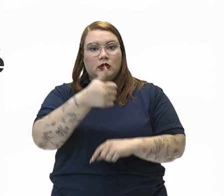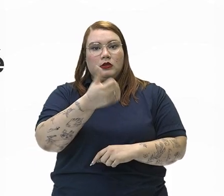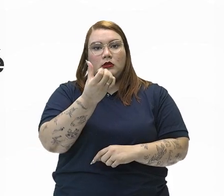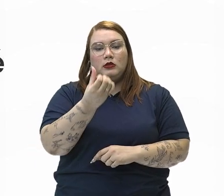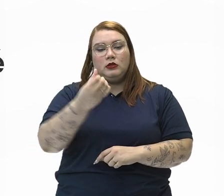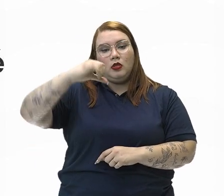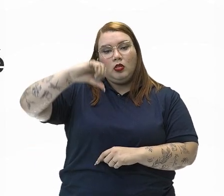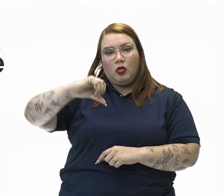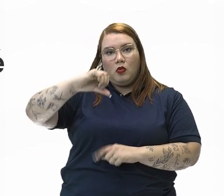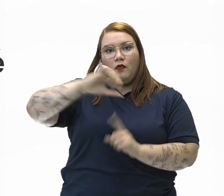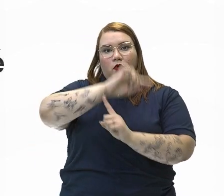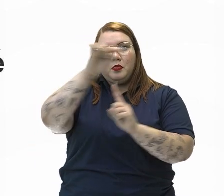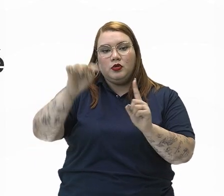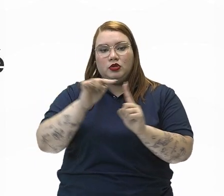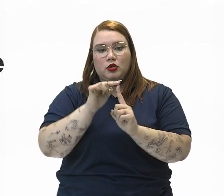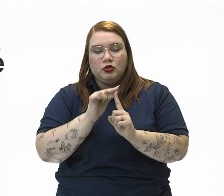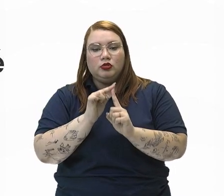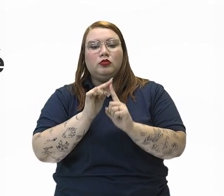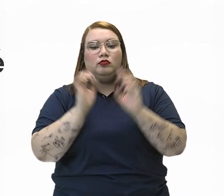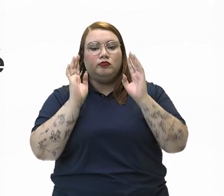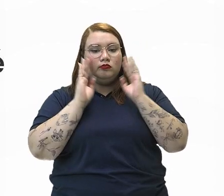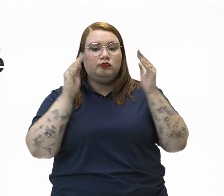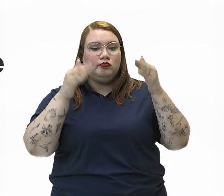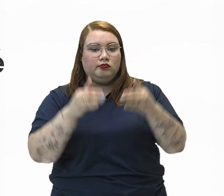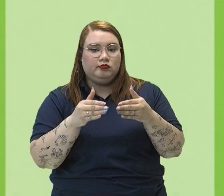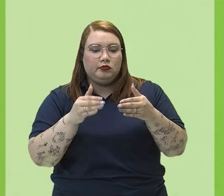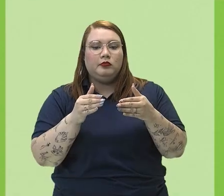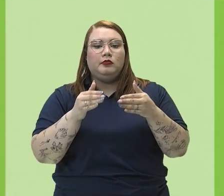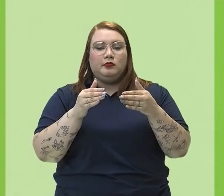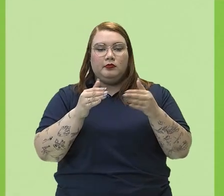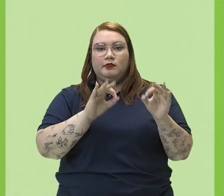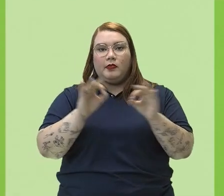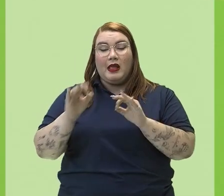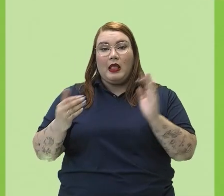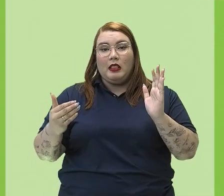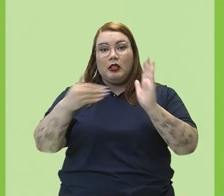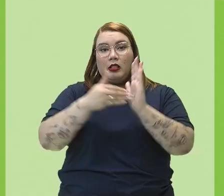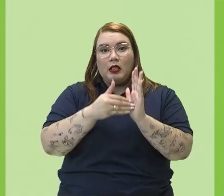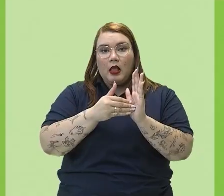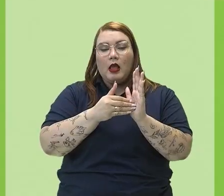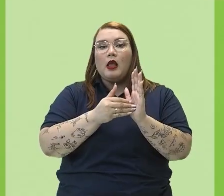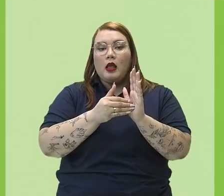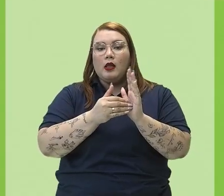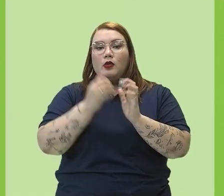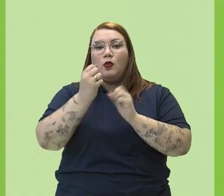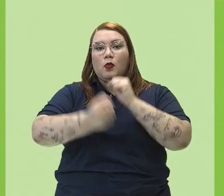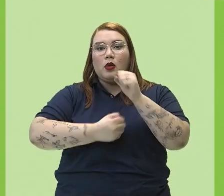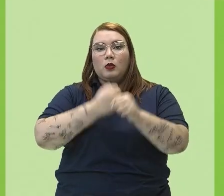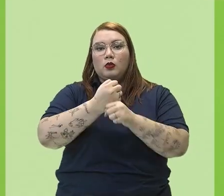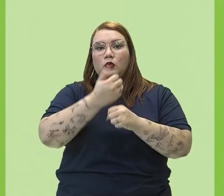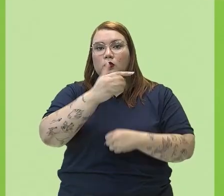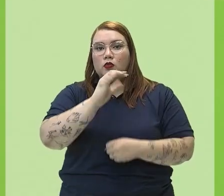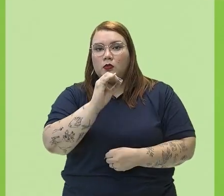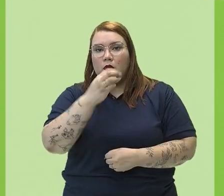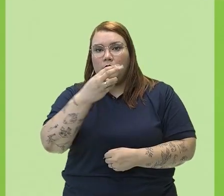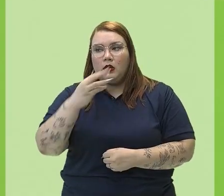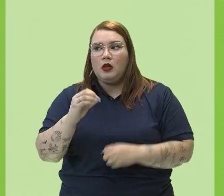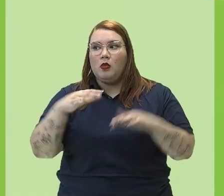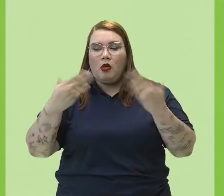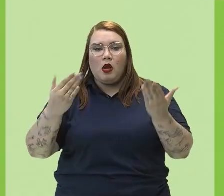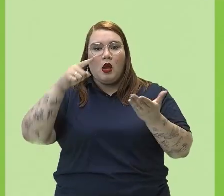para essa ação global até 2030, né? Então é um documento ali bem extenso, bem